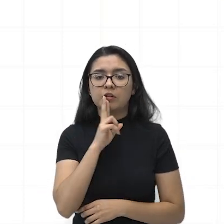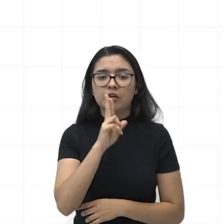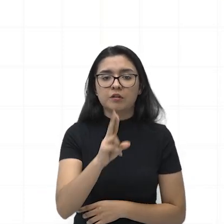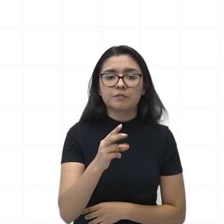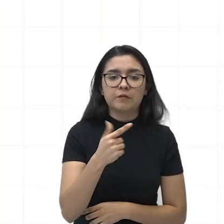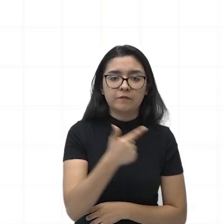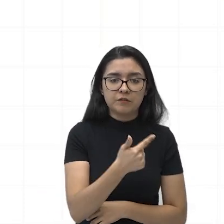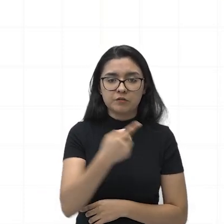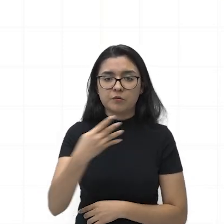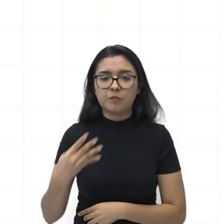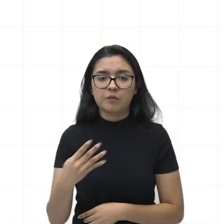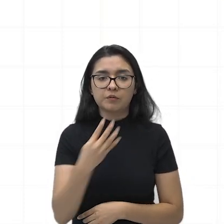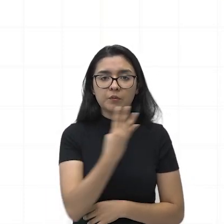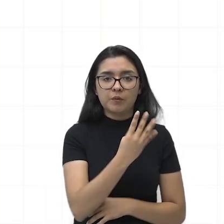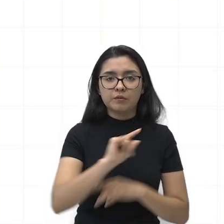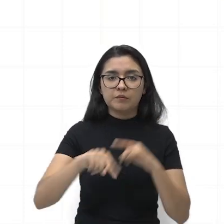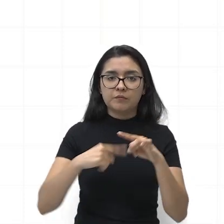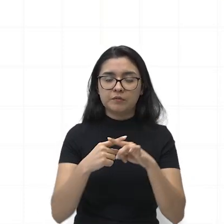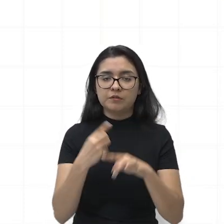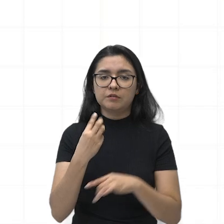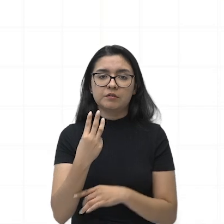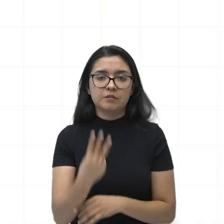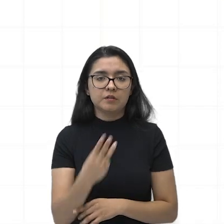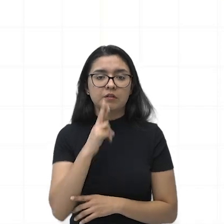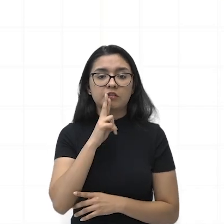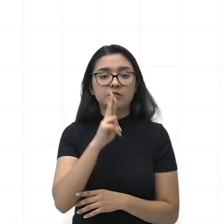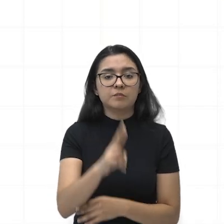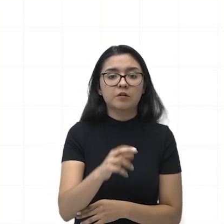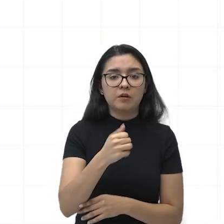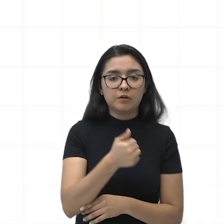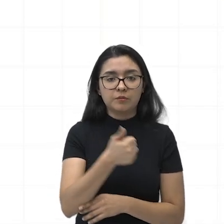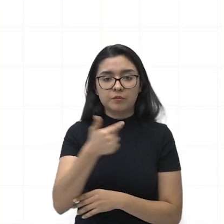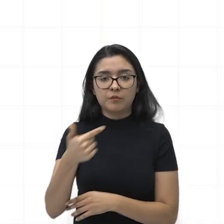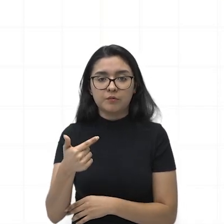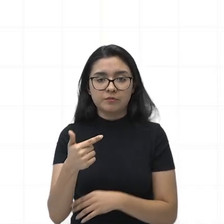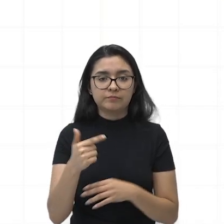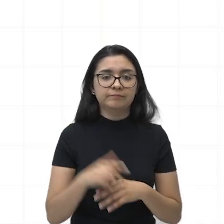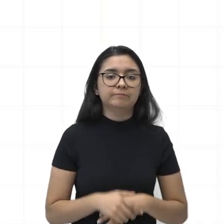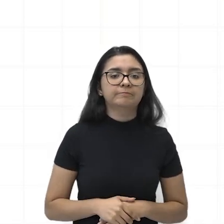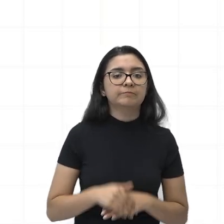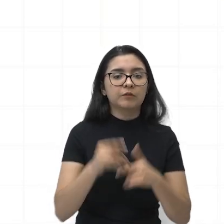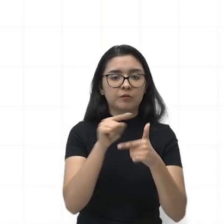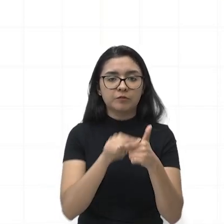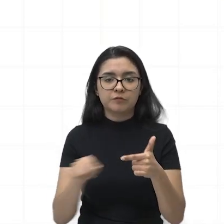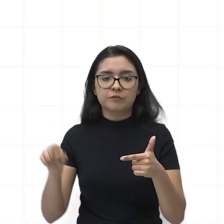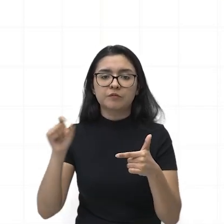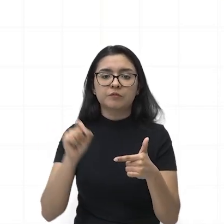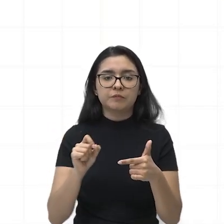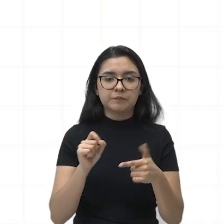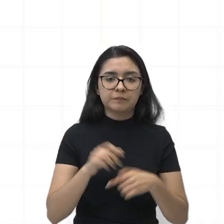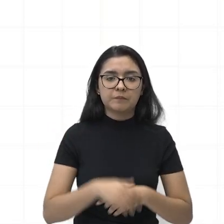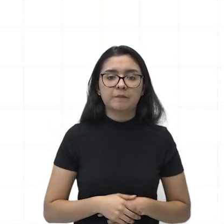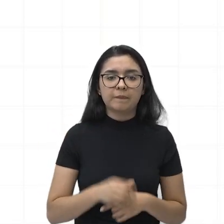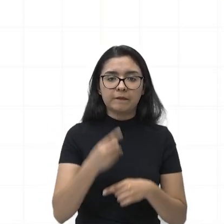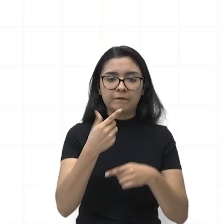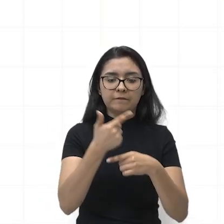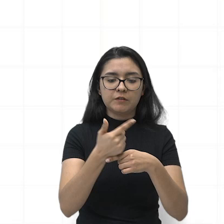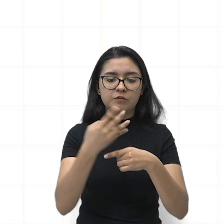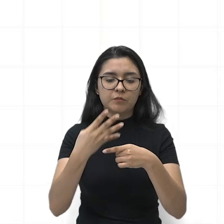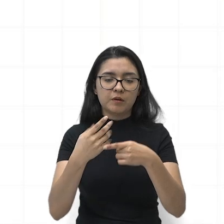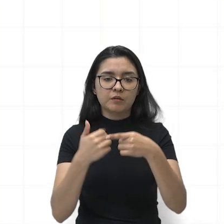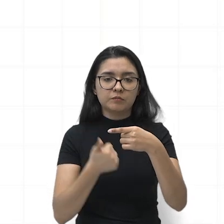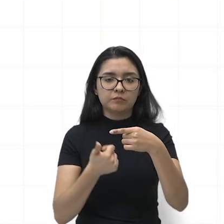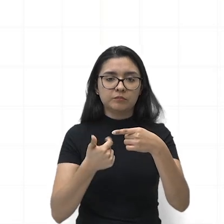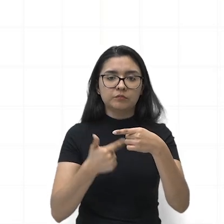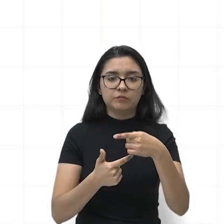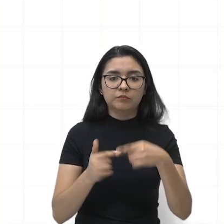a 24, 4 vezes 3 é igual a 12. Simplificando 24 sobre 12, nós vamos dividir